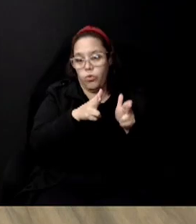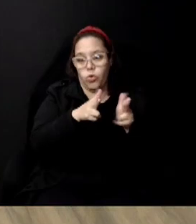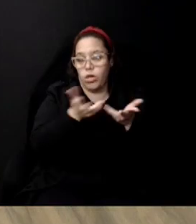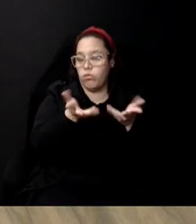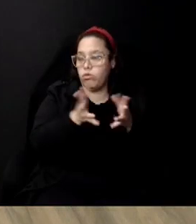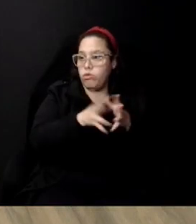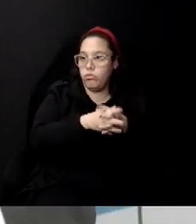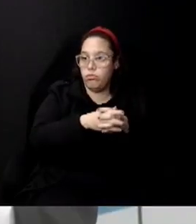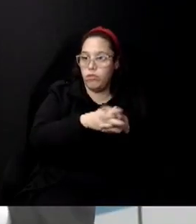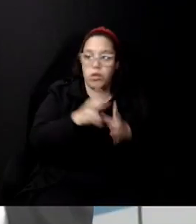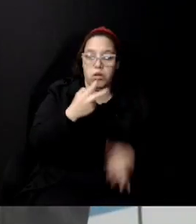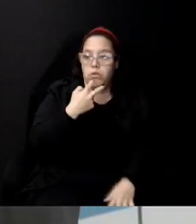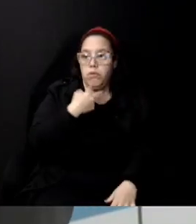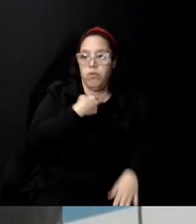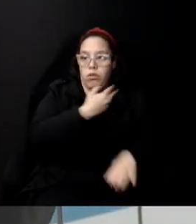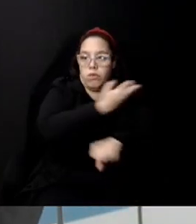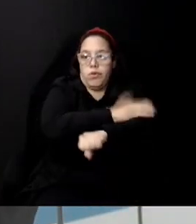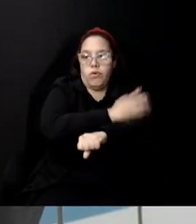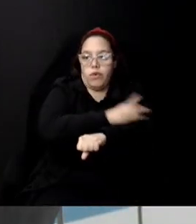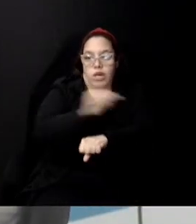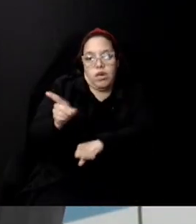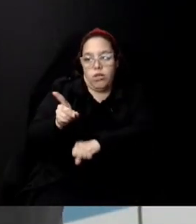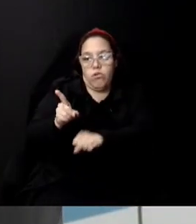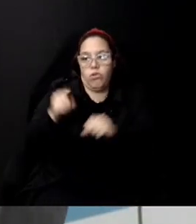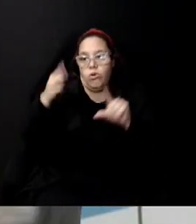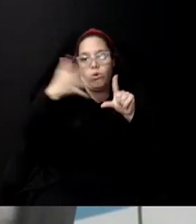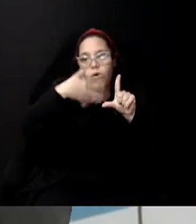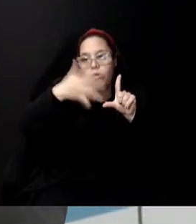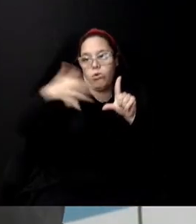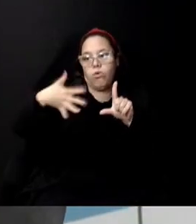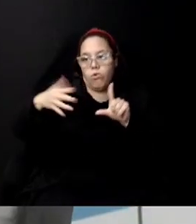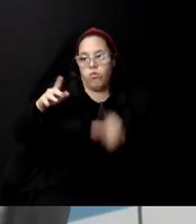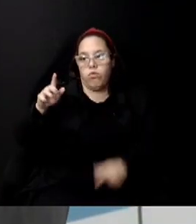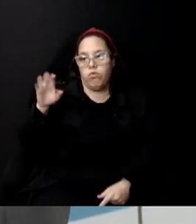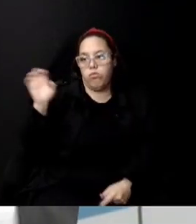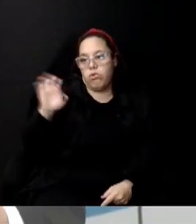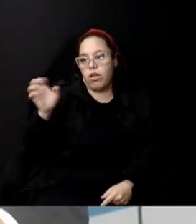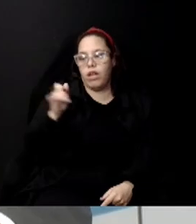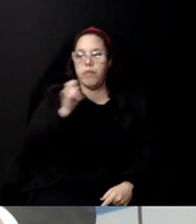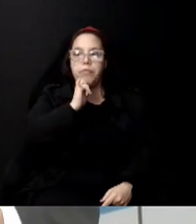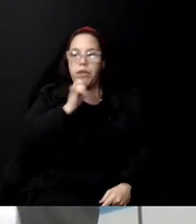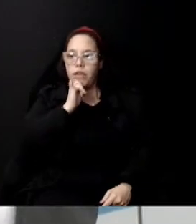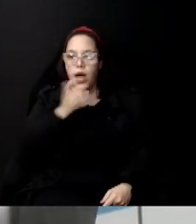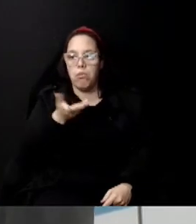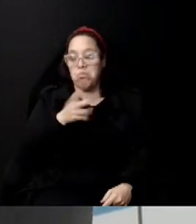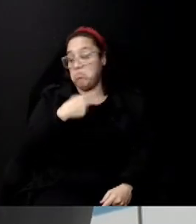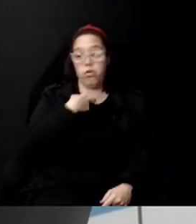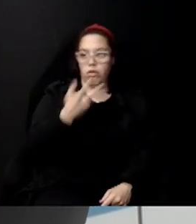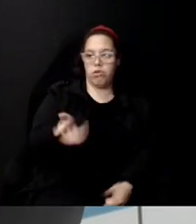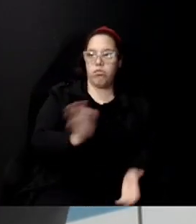Sim. Se a gente pensar na ONU e pensar na situação das mulheres, nas